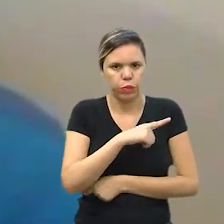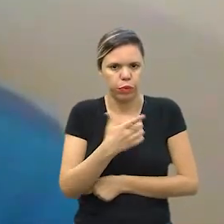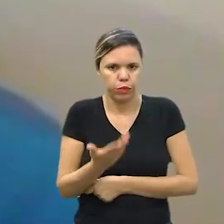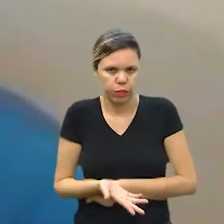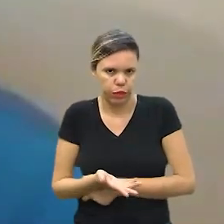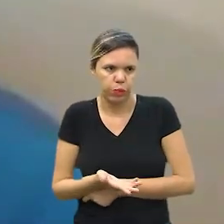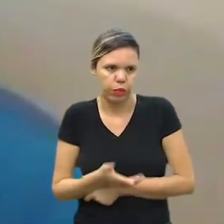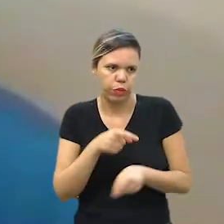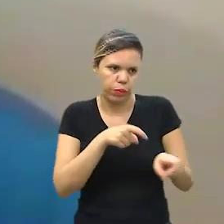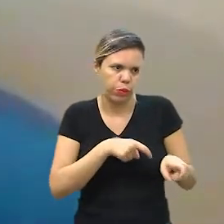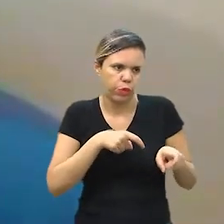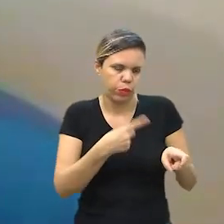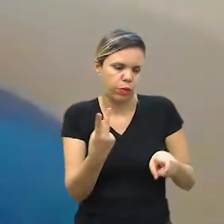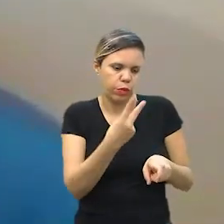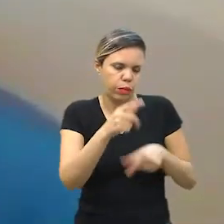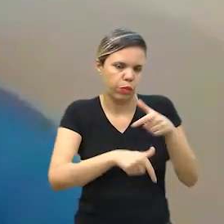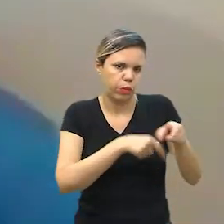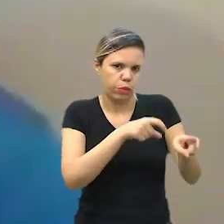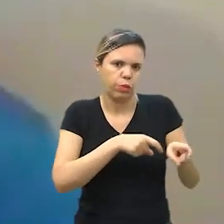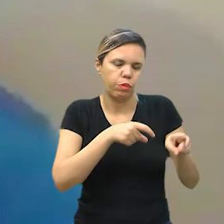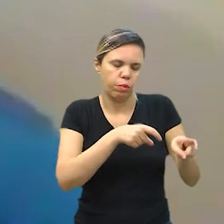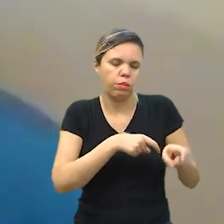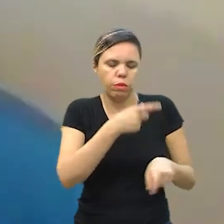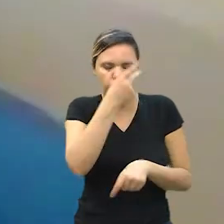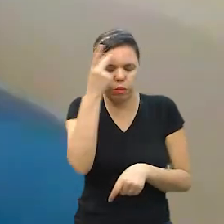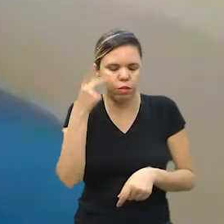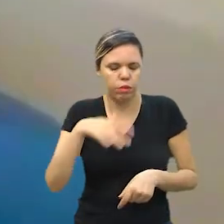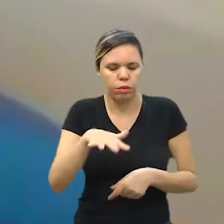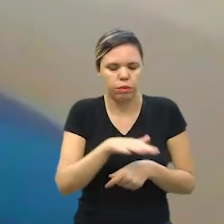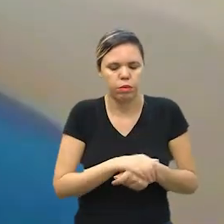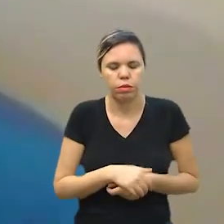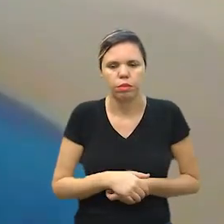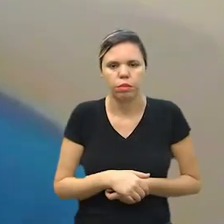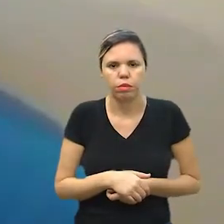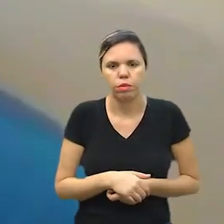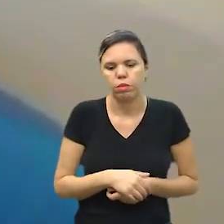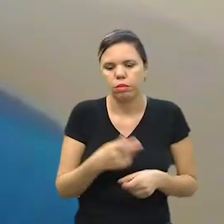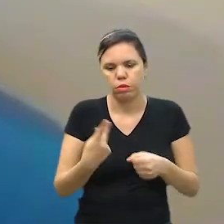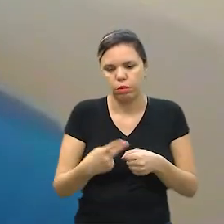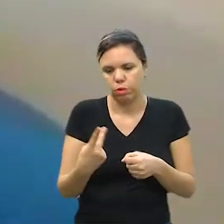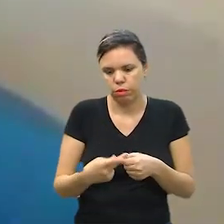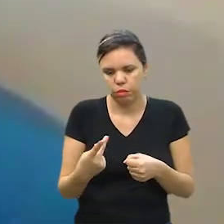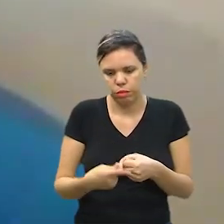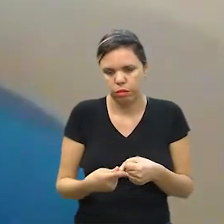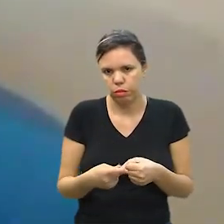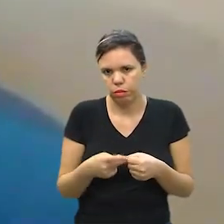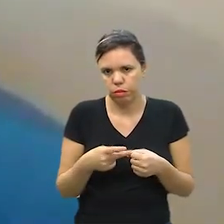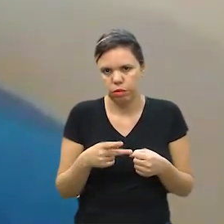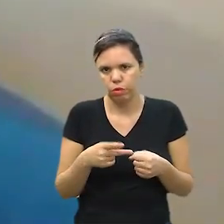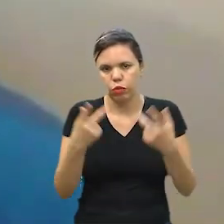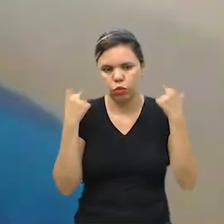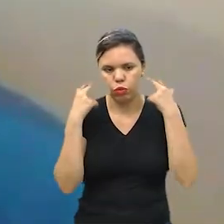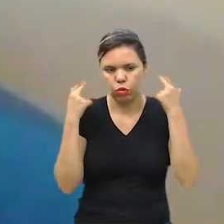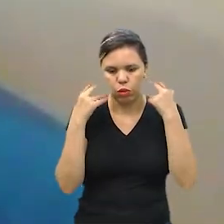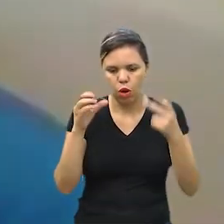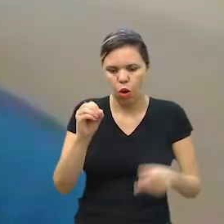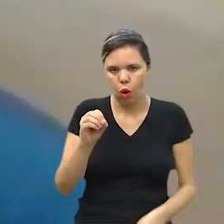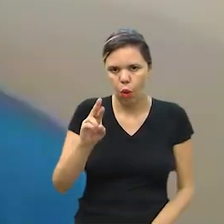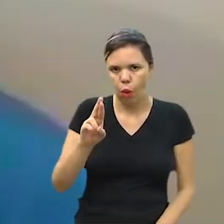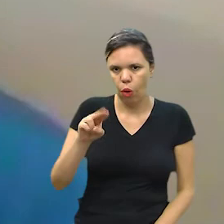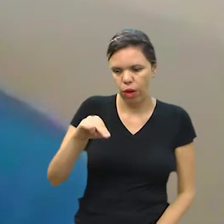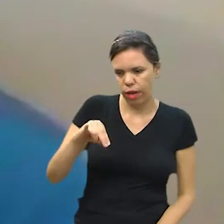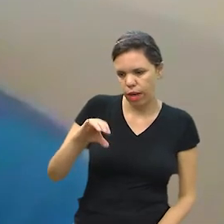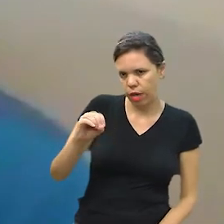tem, né, no campo, valorizando o trabalho dessas pessoas. Então, o produto orgânico, apesar de ser um produto